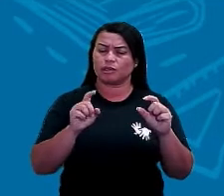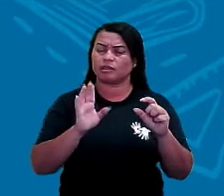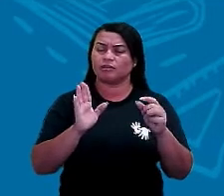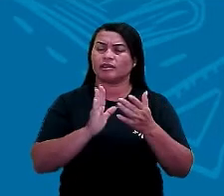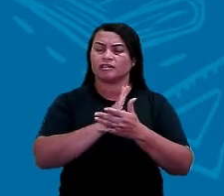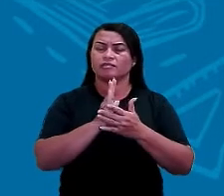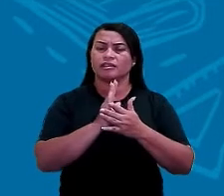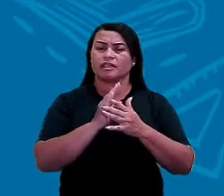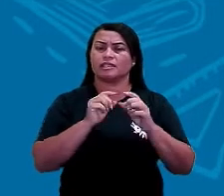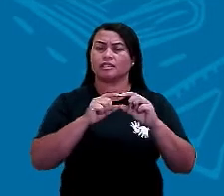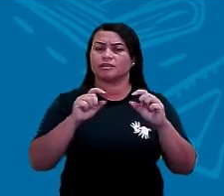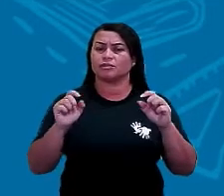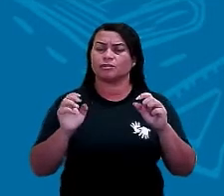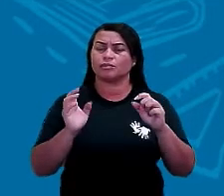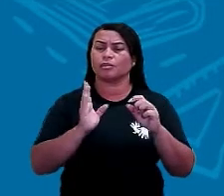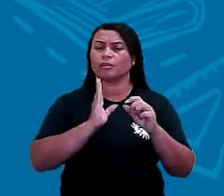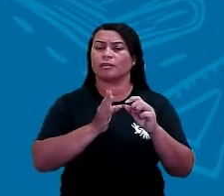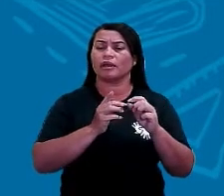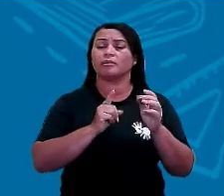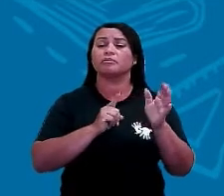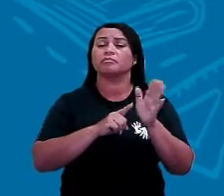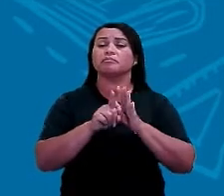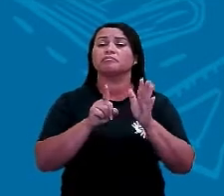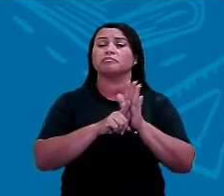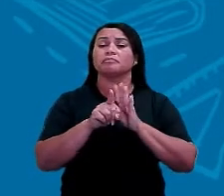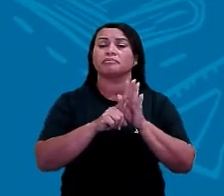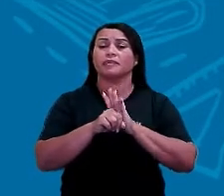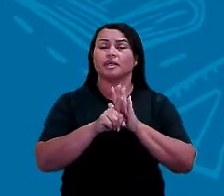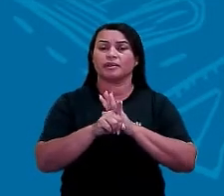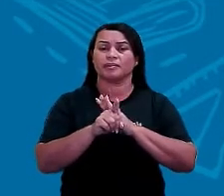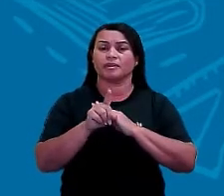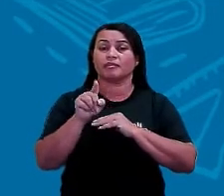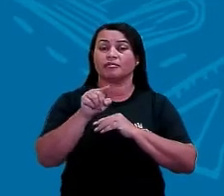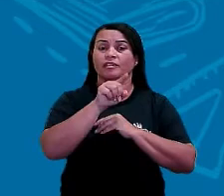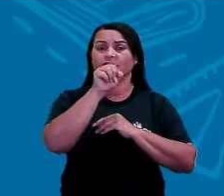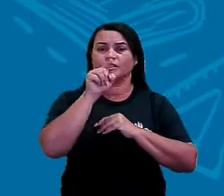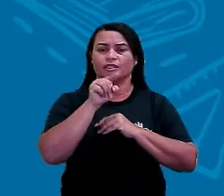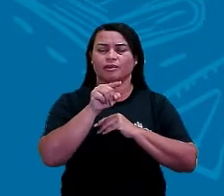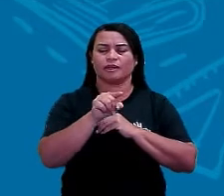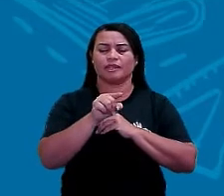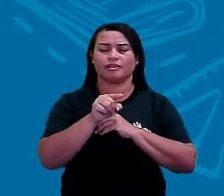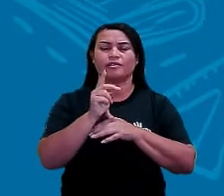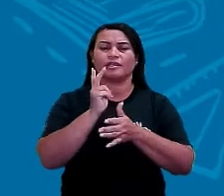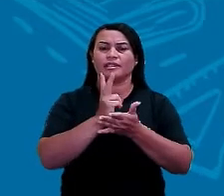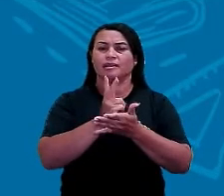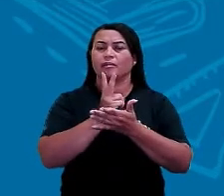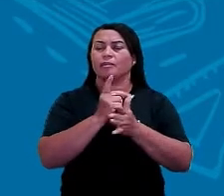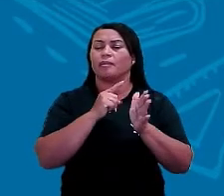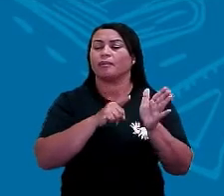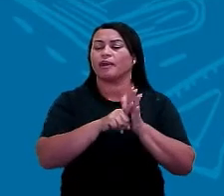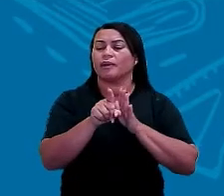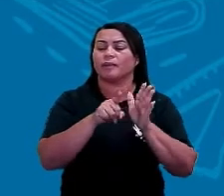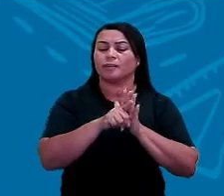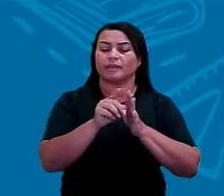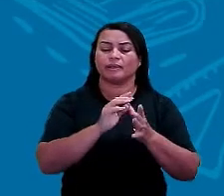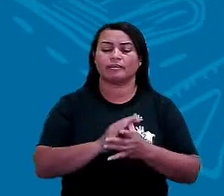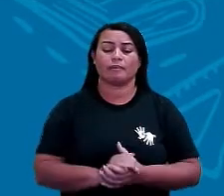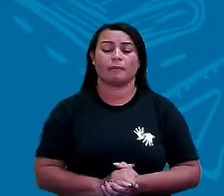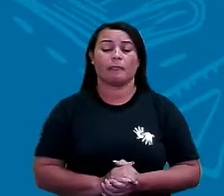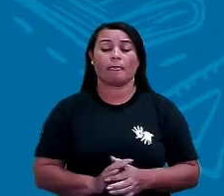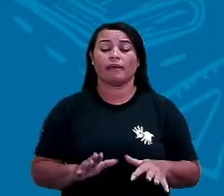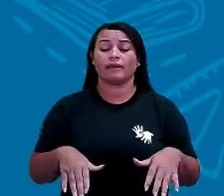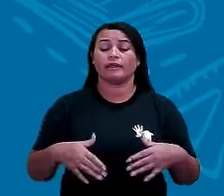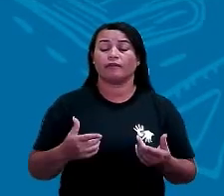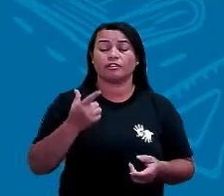meio. Mas é sempre para fazer perguntas. Frases interrogativas são frases que nós fazemos perguntas.